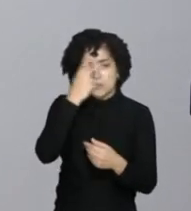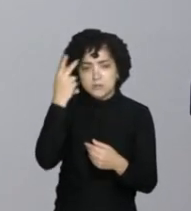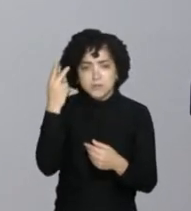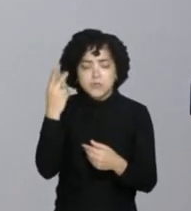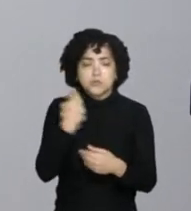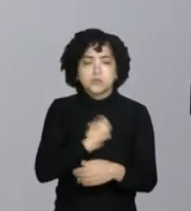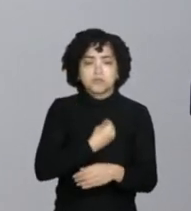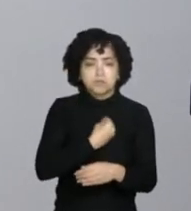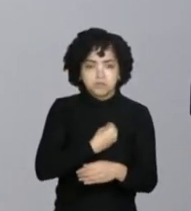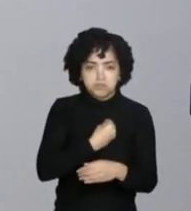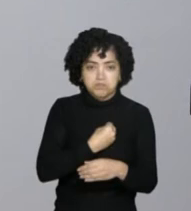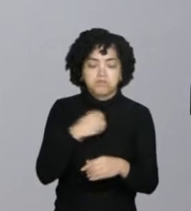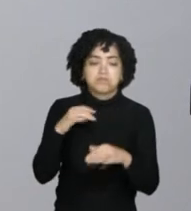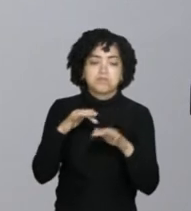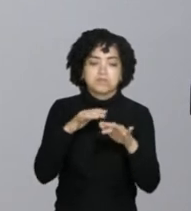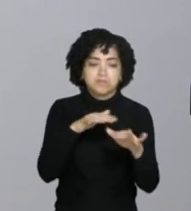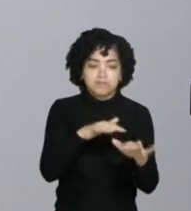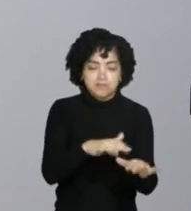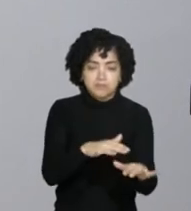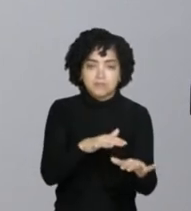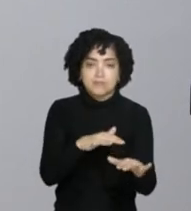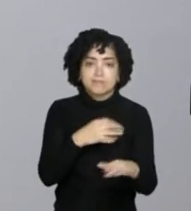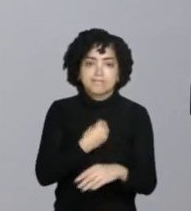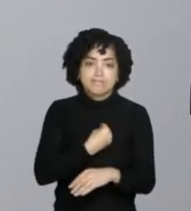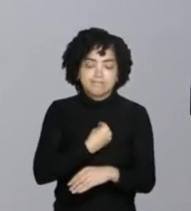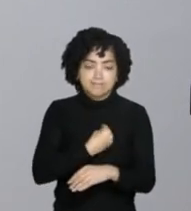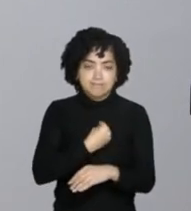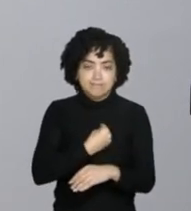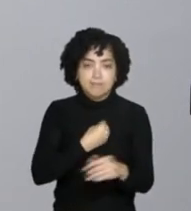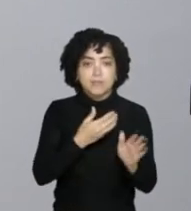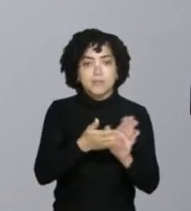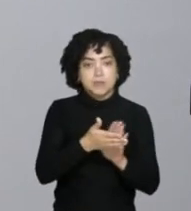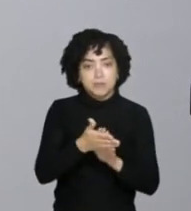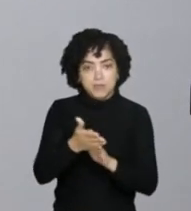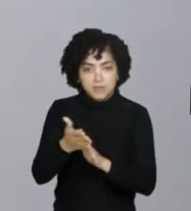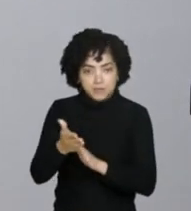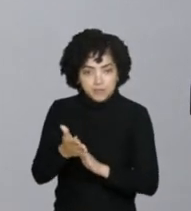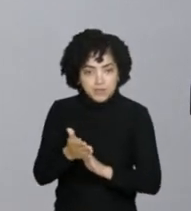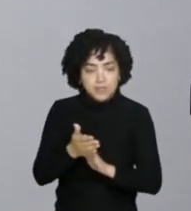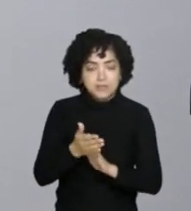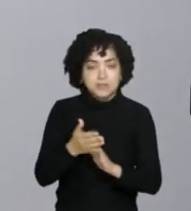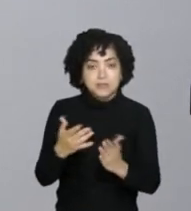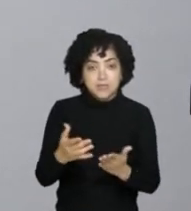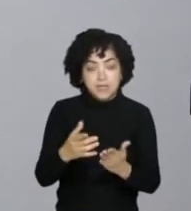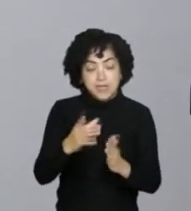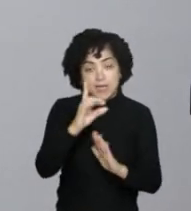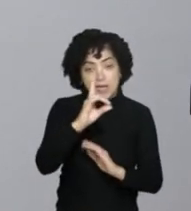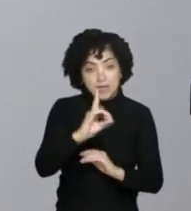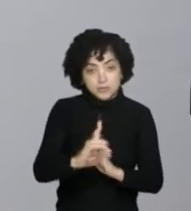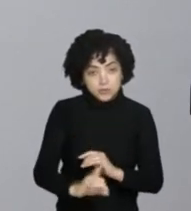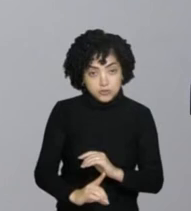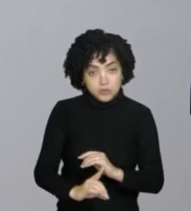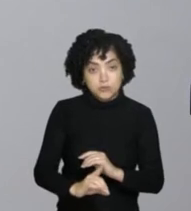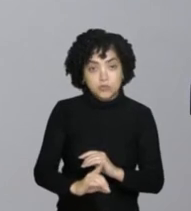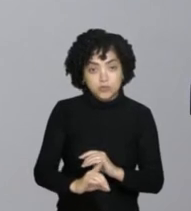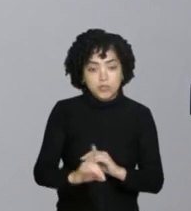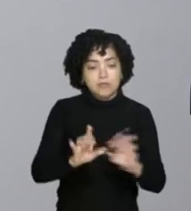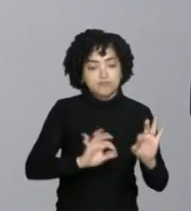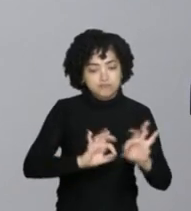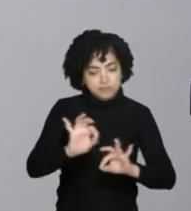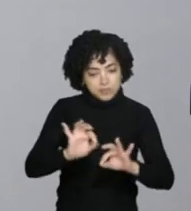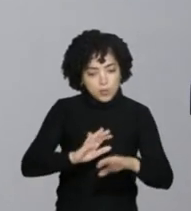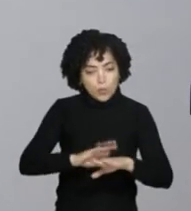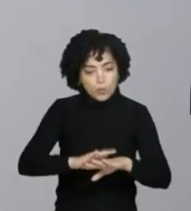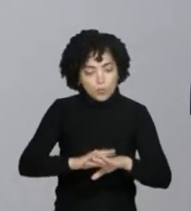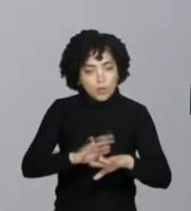numa comunidade que era lá. Então, meus parabéns a toda a diretoria que organizou, que fez